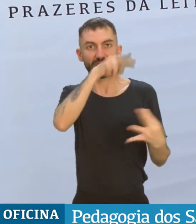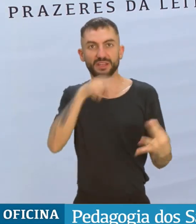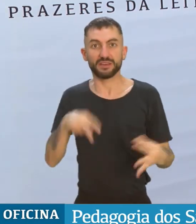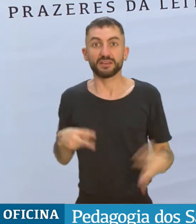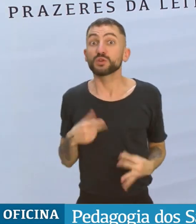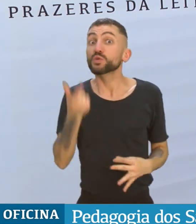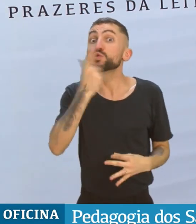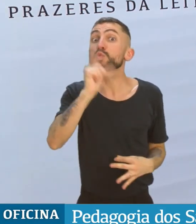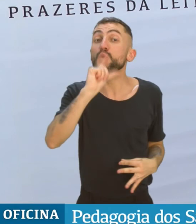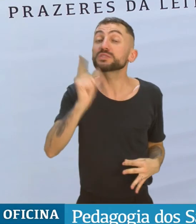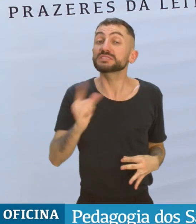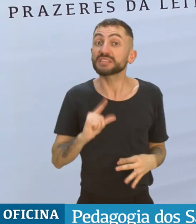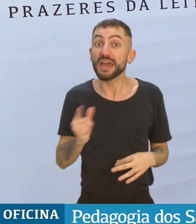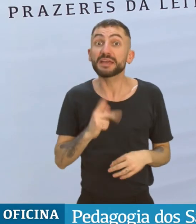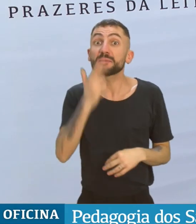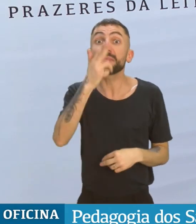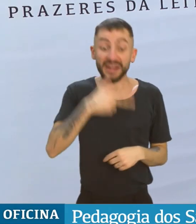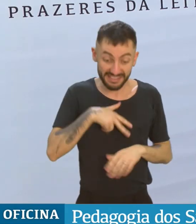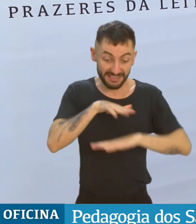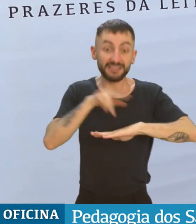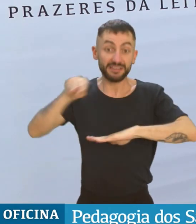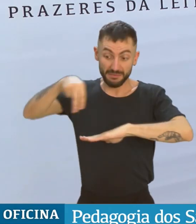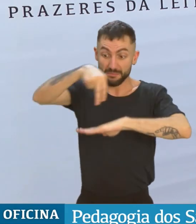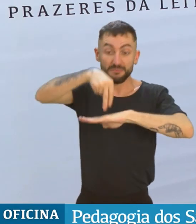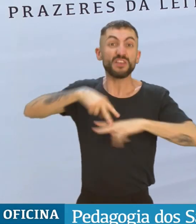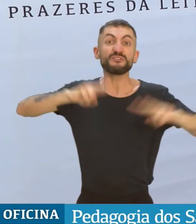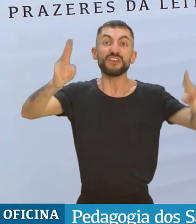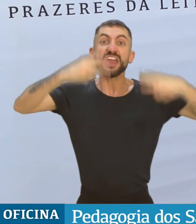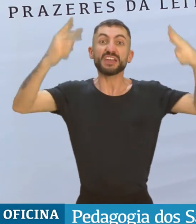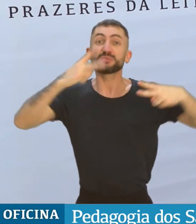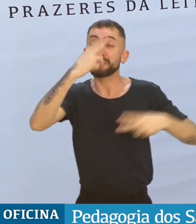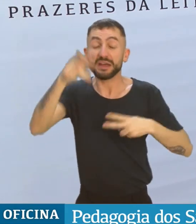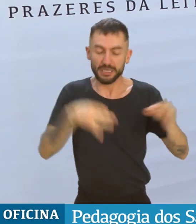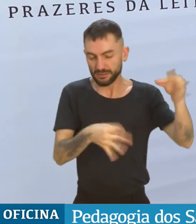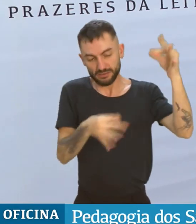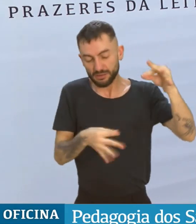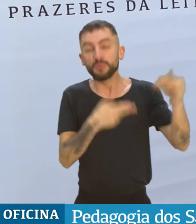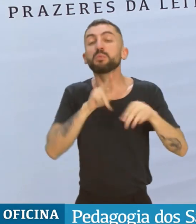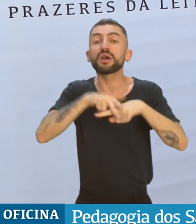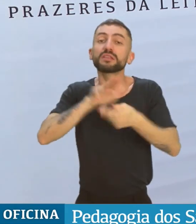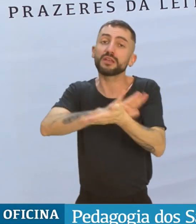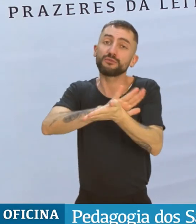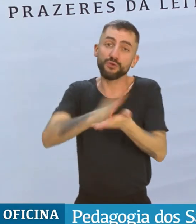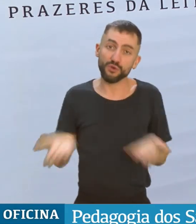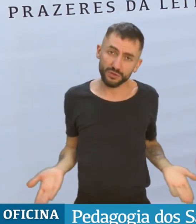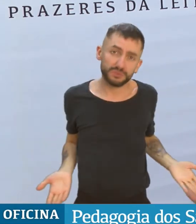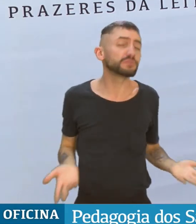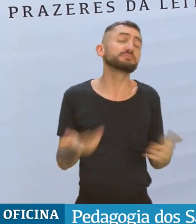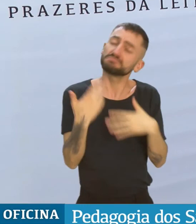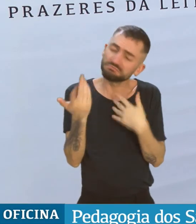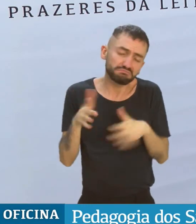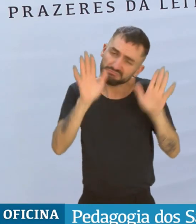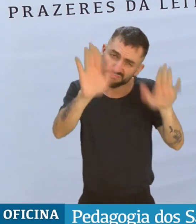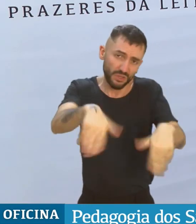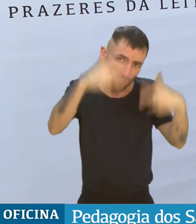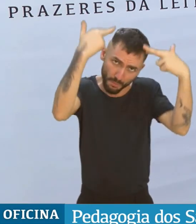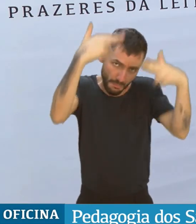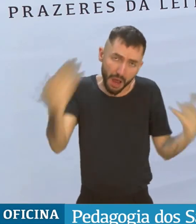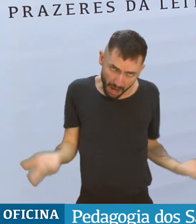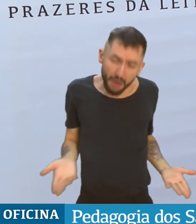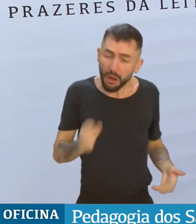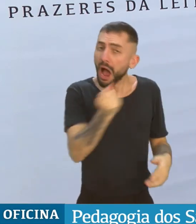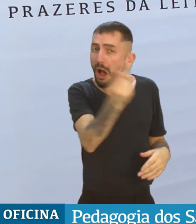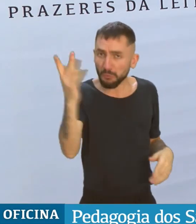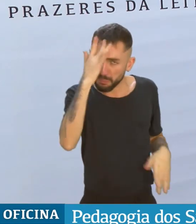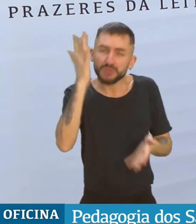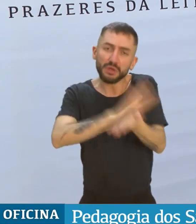Bate aqui, né? Vem a ventania do palco da pessoa lendo assim, sabe? E é normal, porque a pessoa está experimentando, às vezes ela fica nervosa,